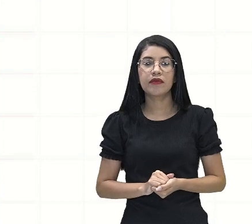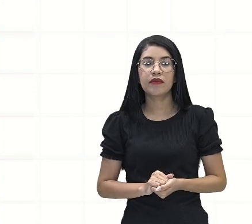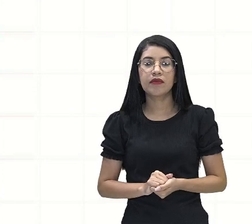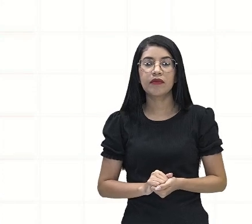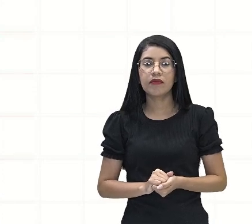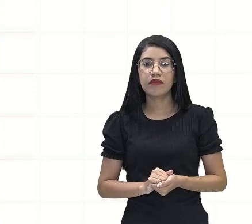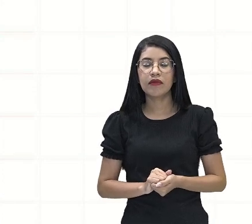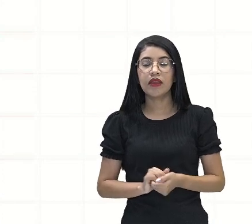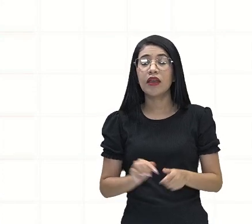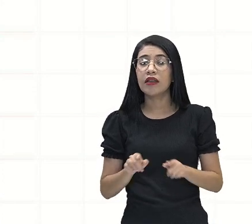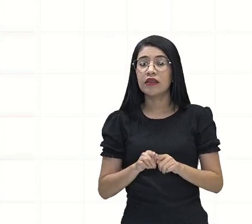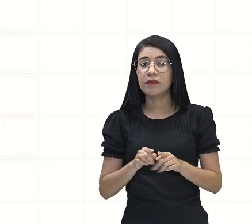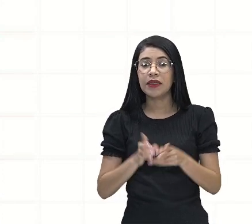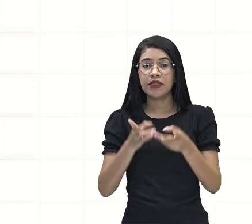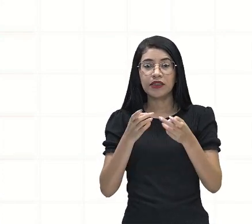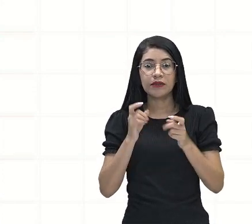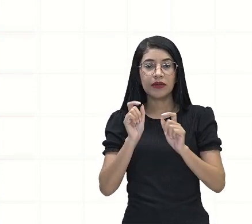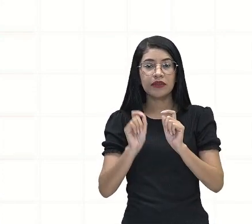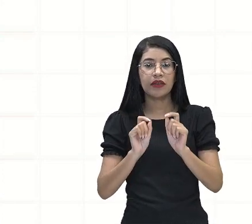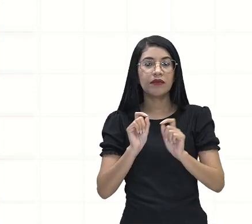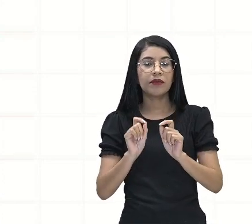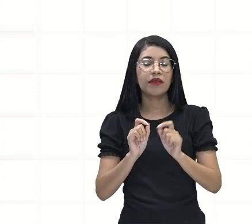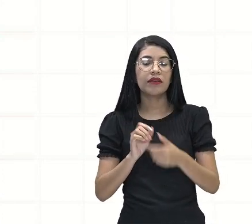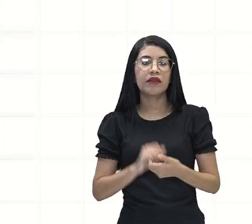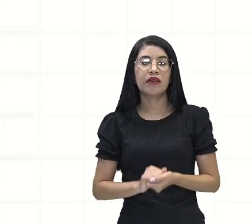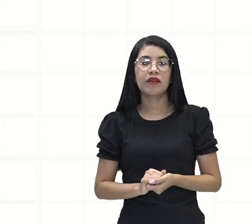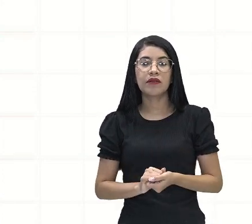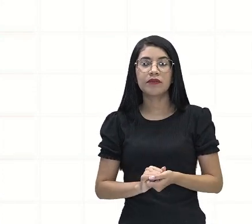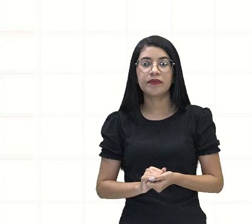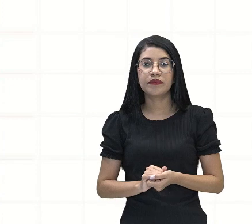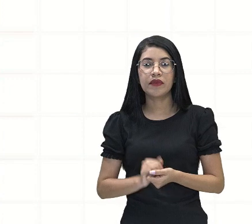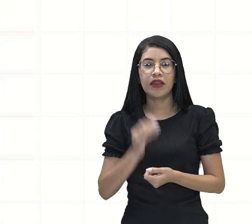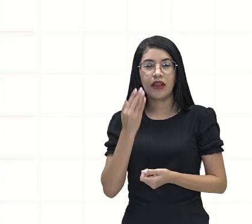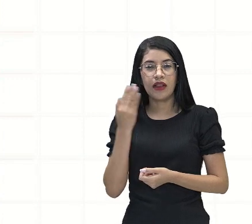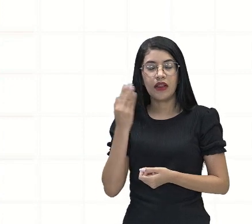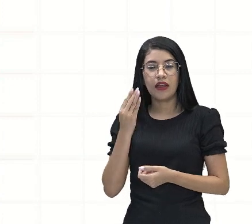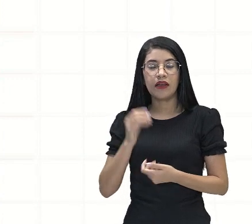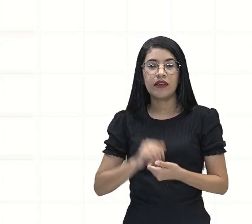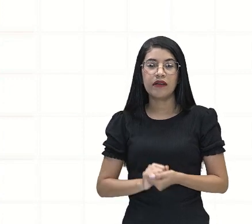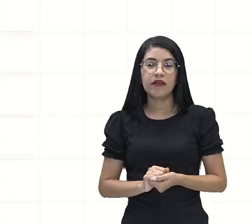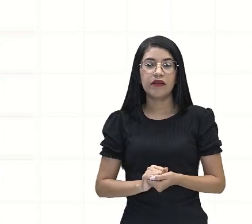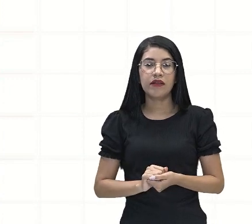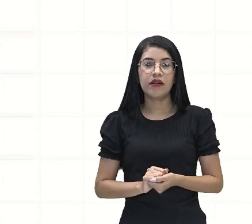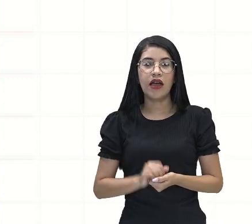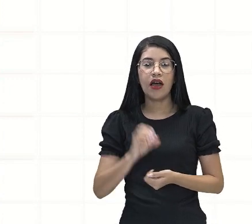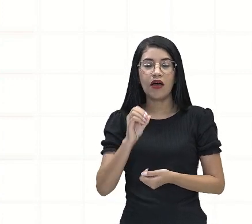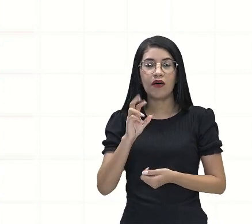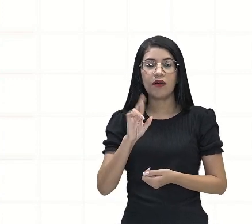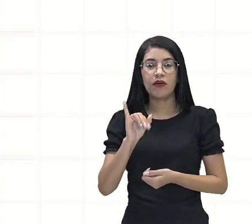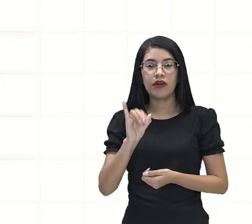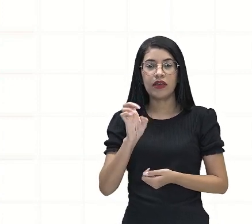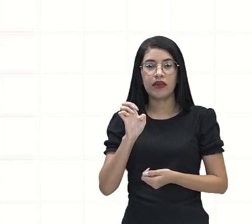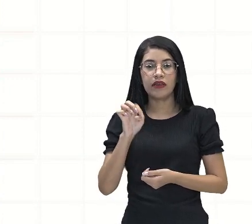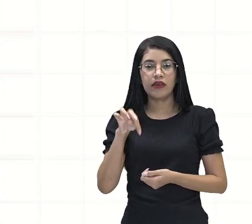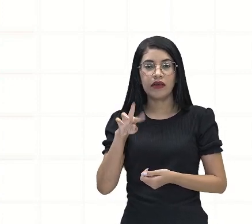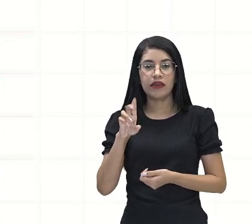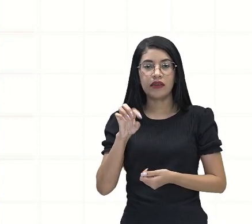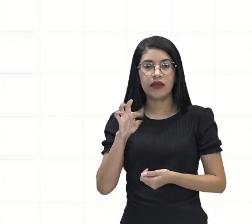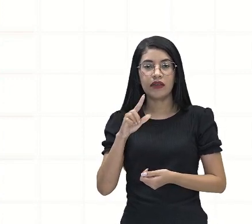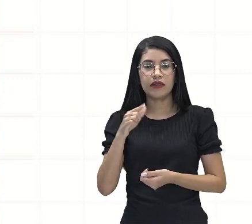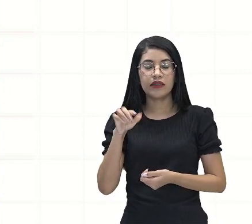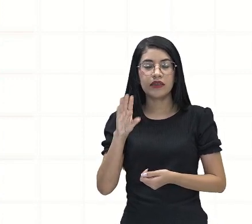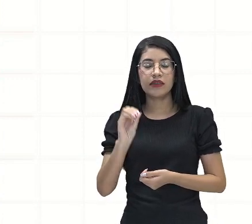a gente pode também dar destaque aqui essa informação aqui que é a a a